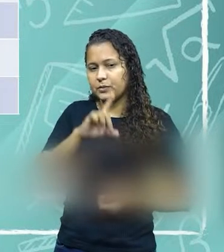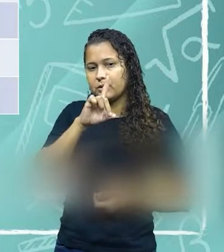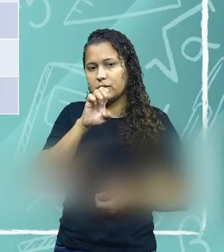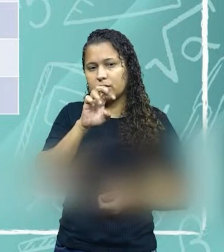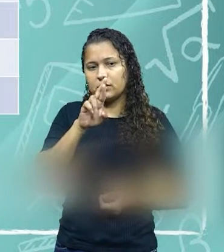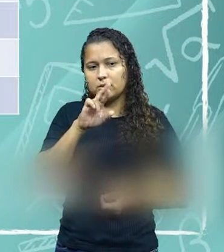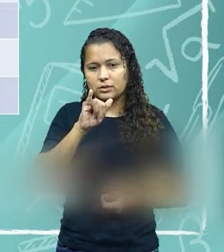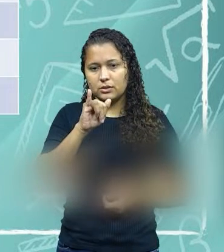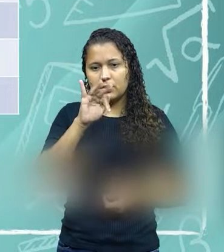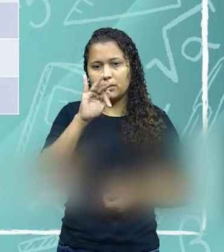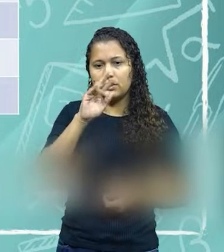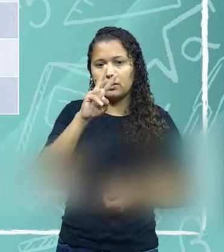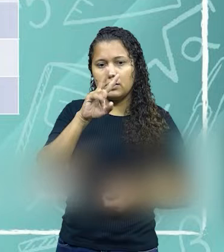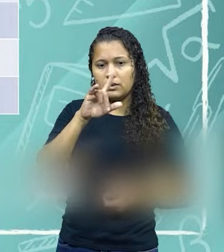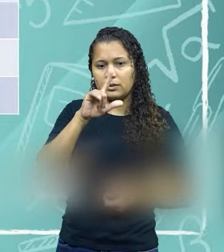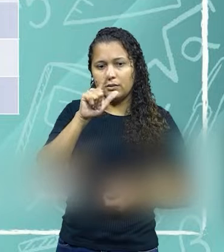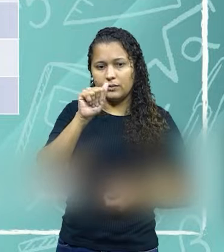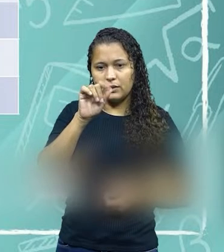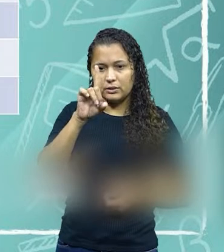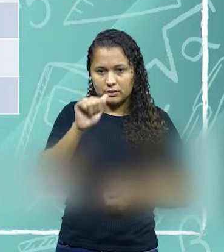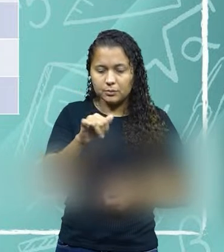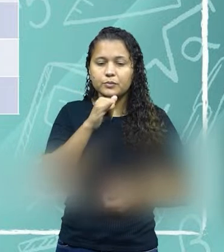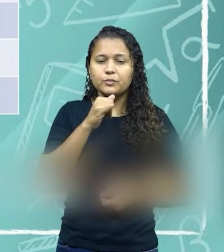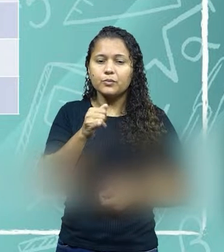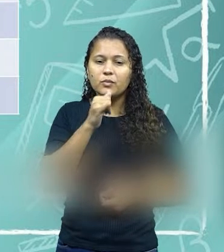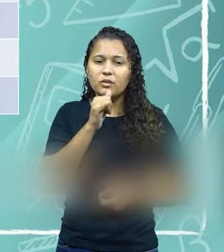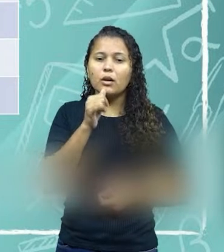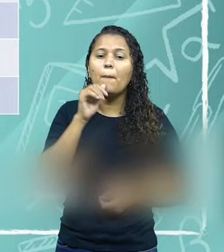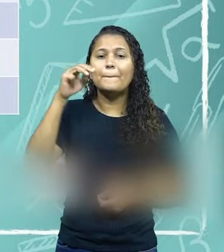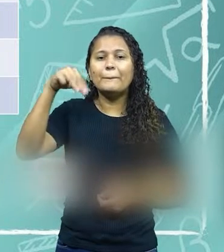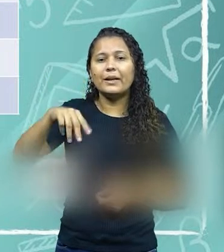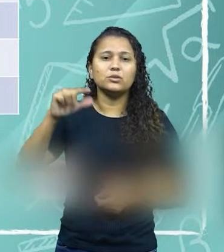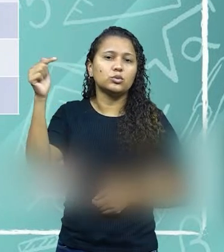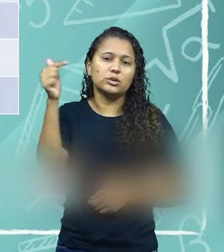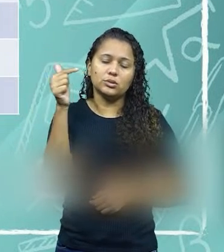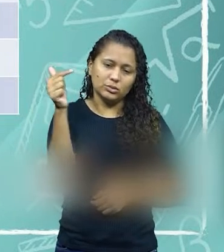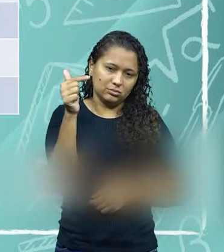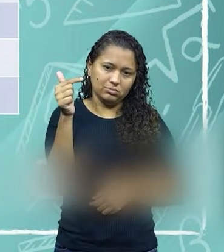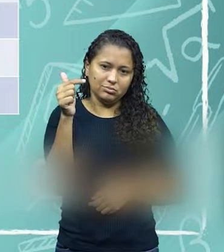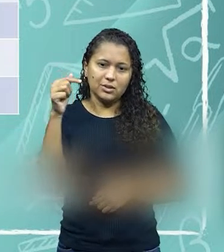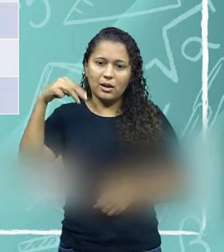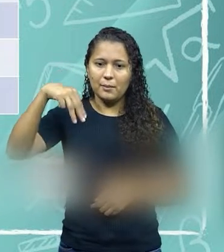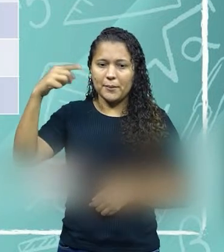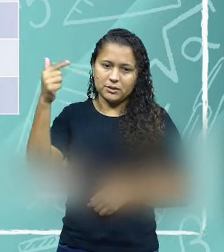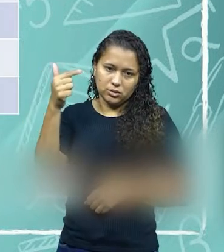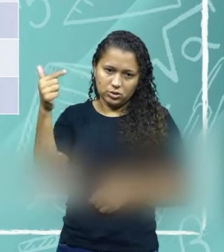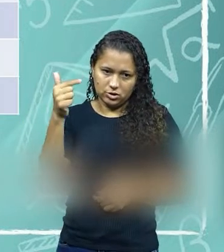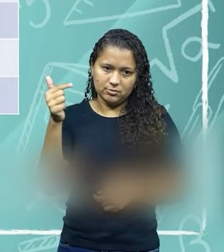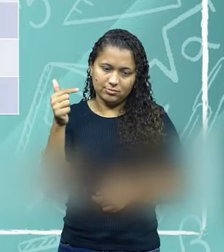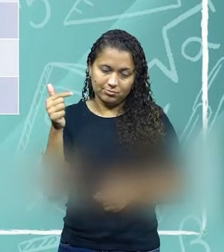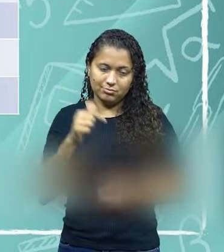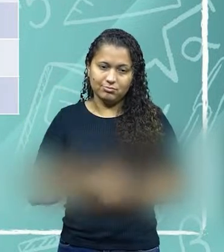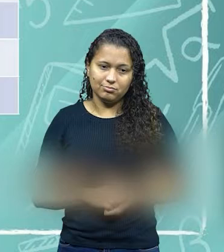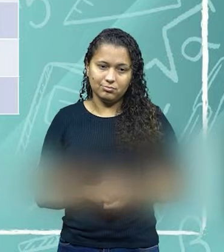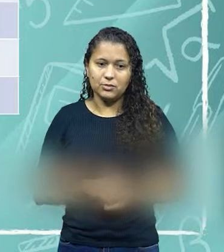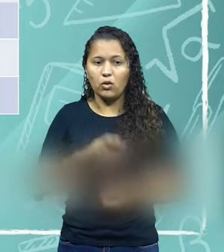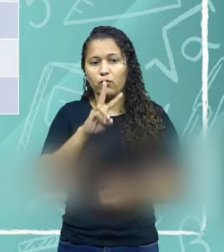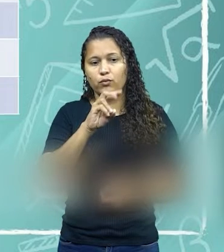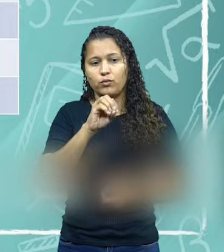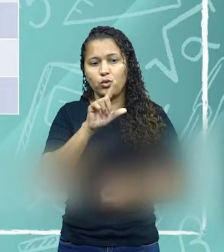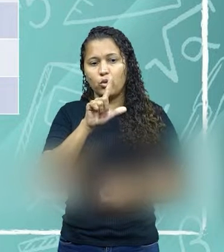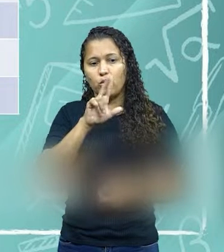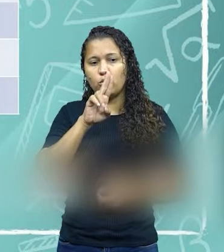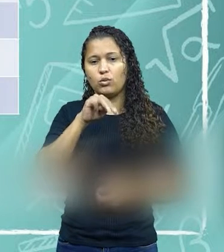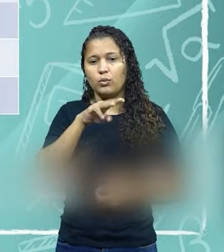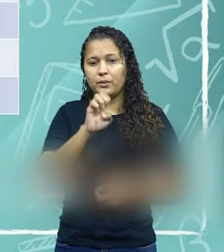derivadas. Superfície área, que é a unidade derivada metro quadrado, simbolizada pelo m elevado a 2. O volume,